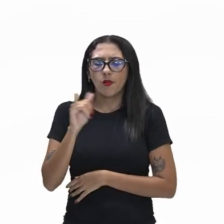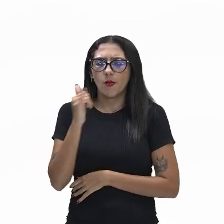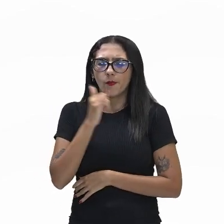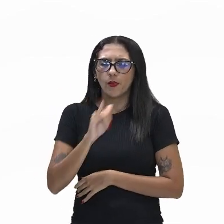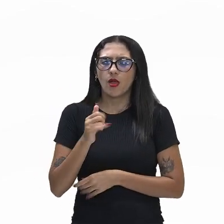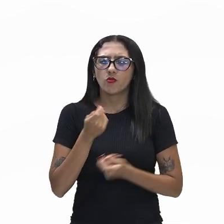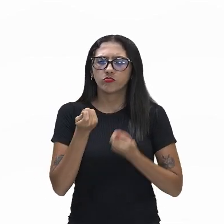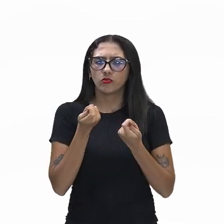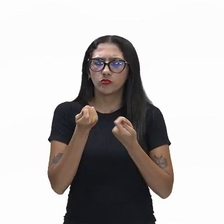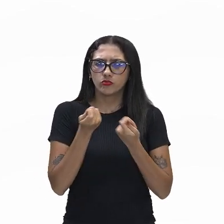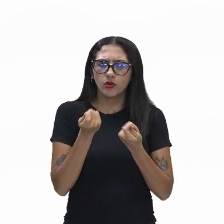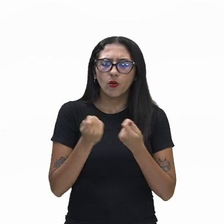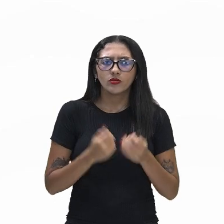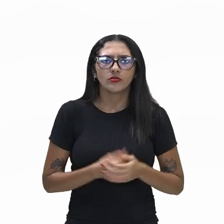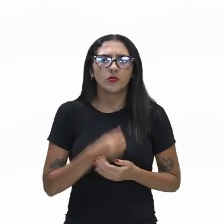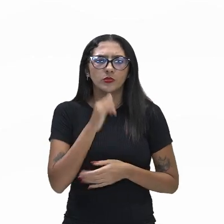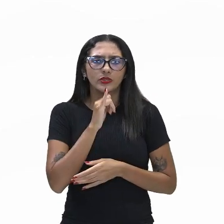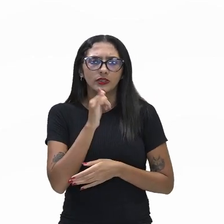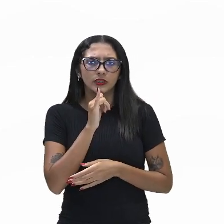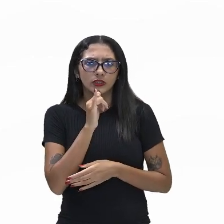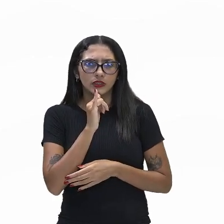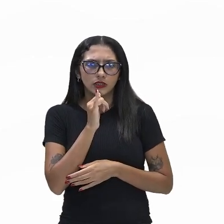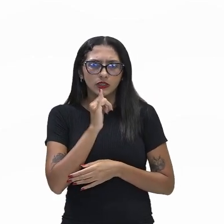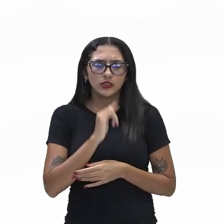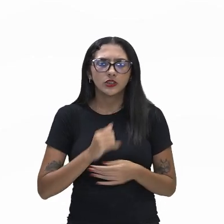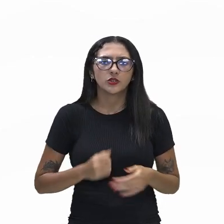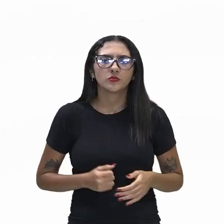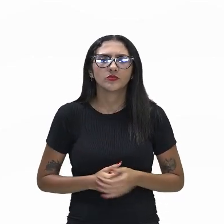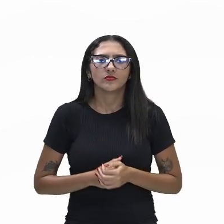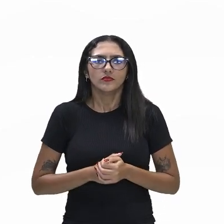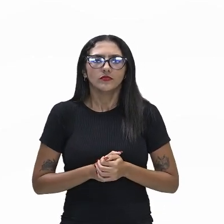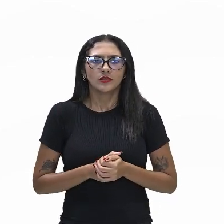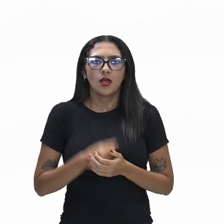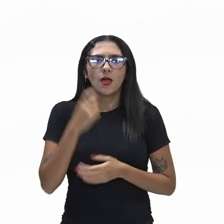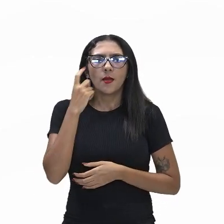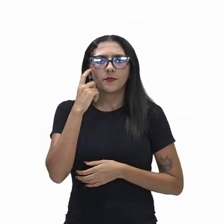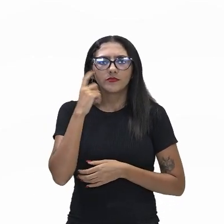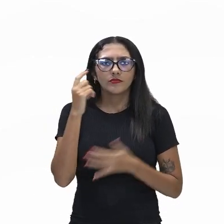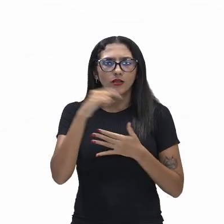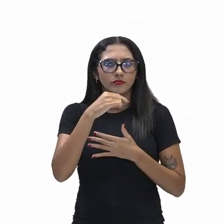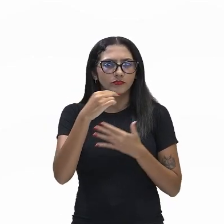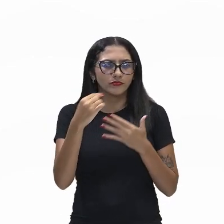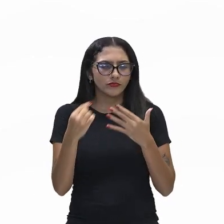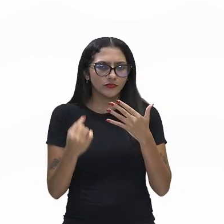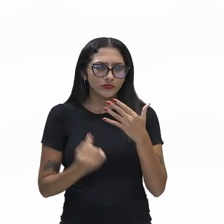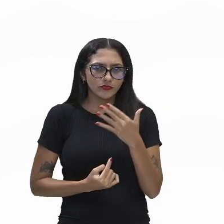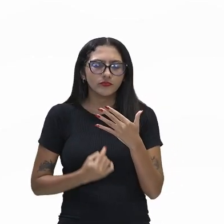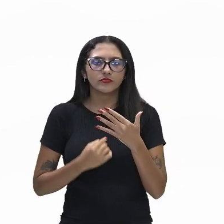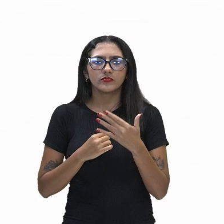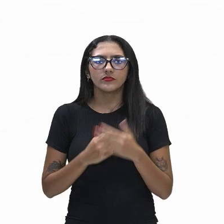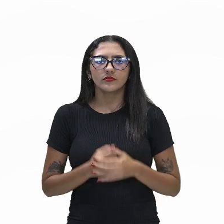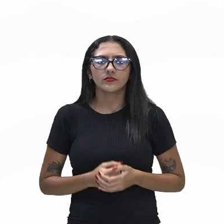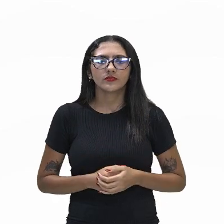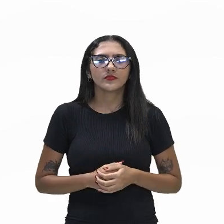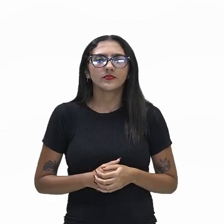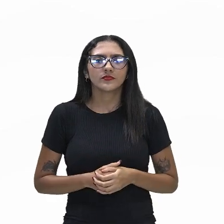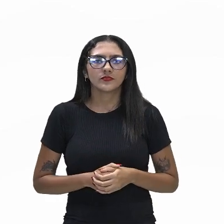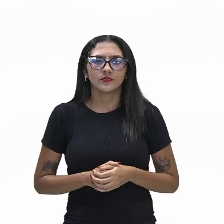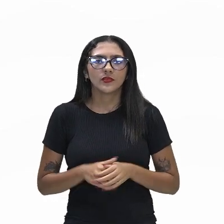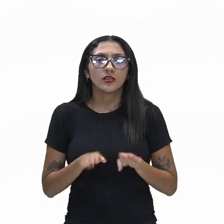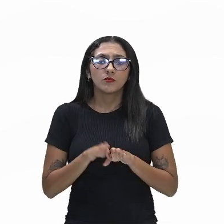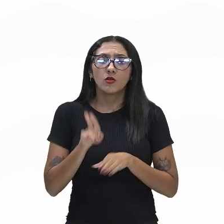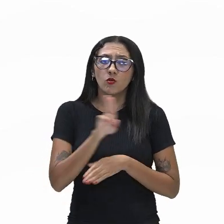repensar, recusar, reduzir, reutilizar e reciclar, que são os chamados 5 R's,